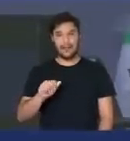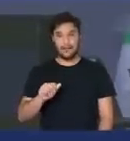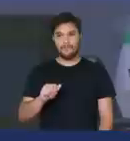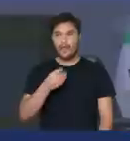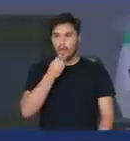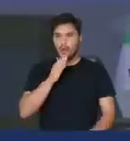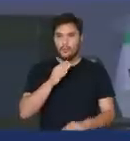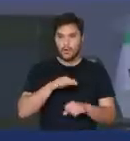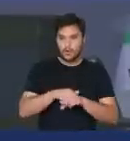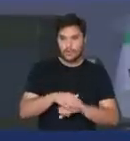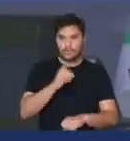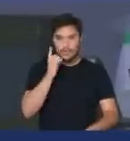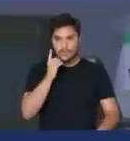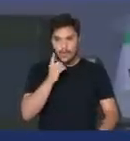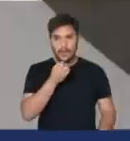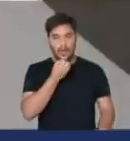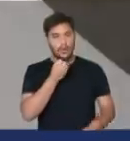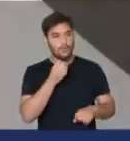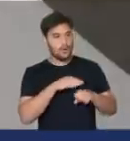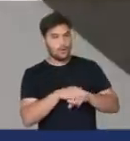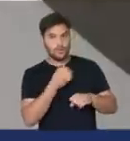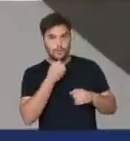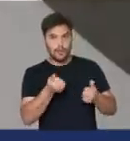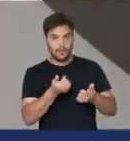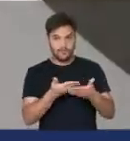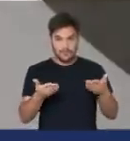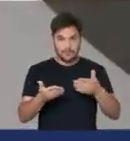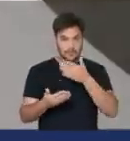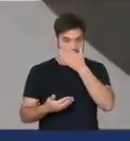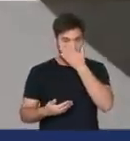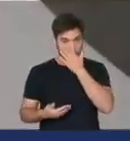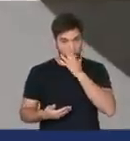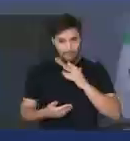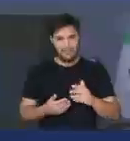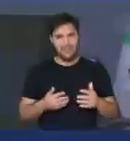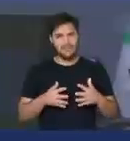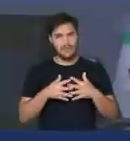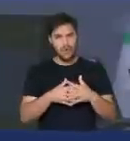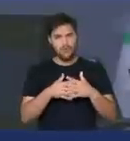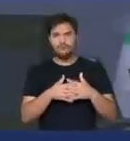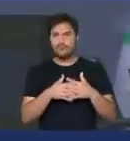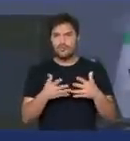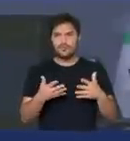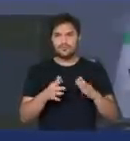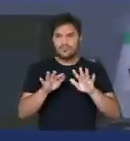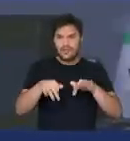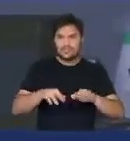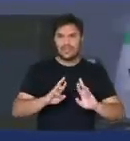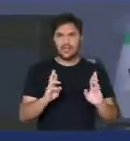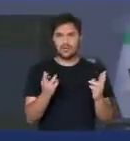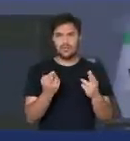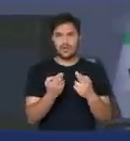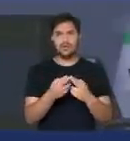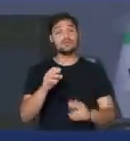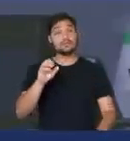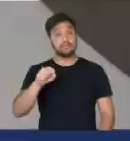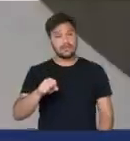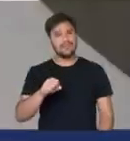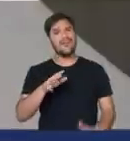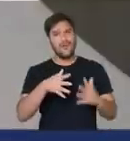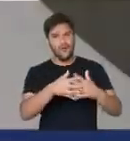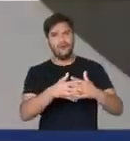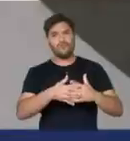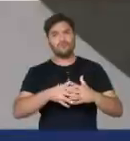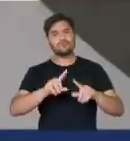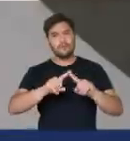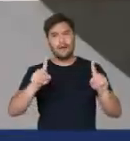noite, deputada. Boa noite, tudo bem com vocês? Tudo bem, deputada. Foi meio confuso esse final da sessão, né? Foi confuso, mas